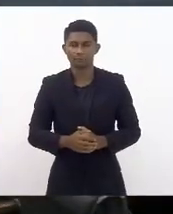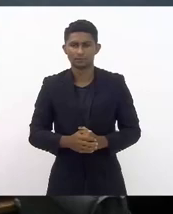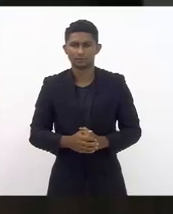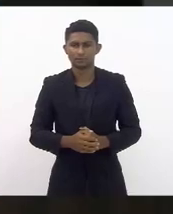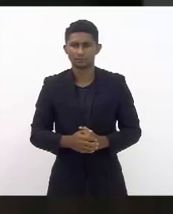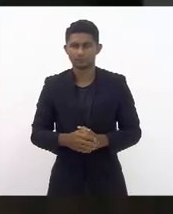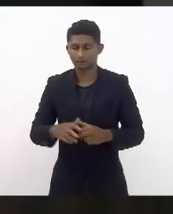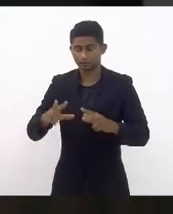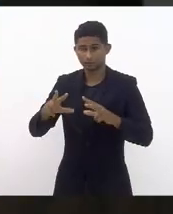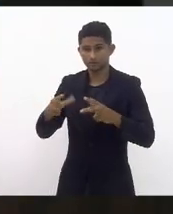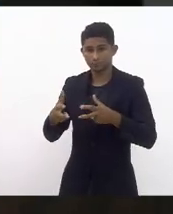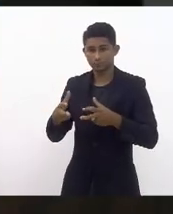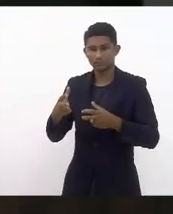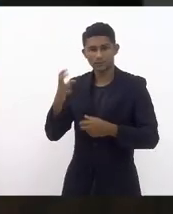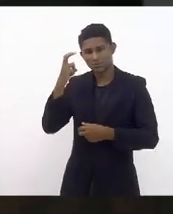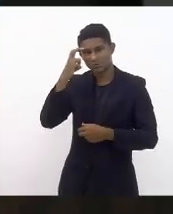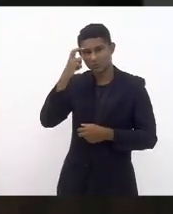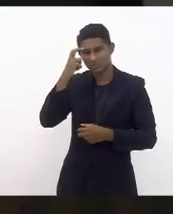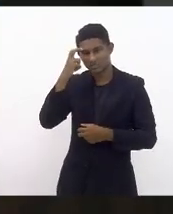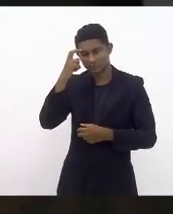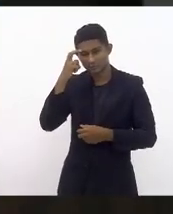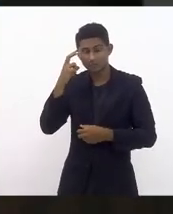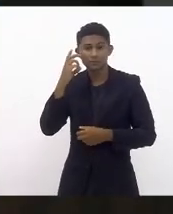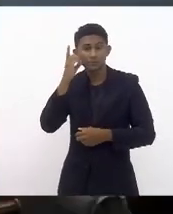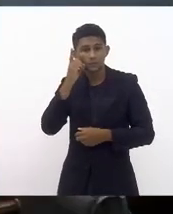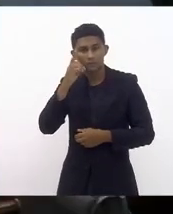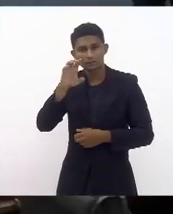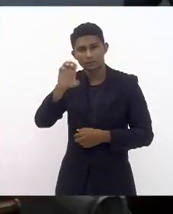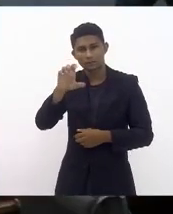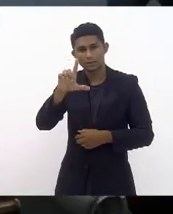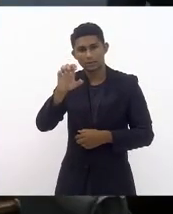Pela Comissão de Cultura, deputado Eliomar Coelho.